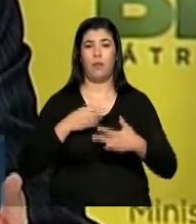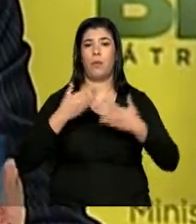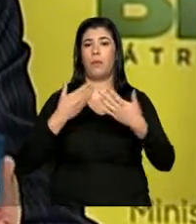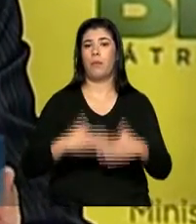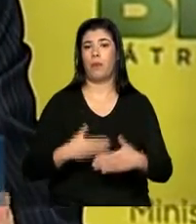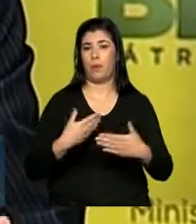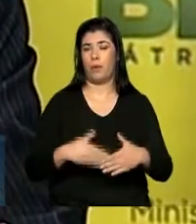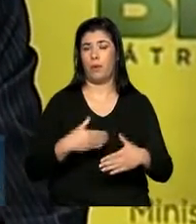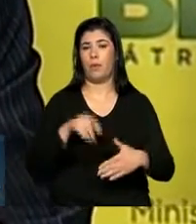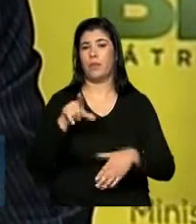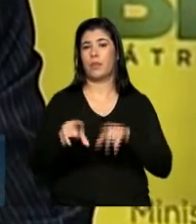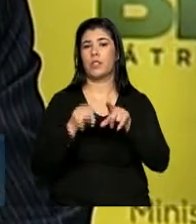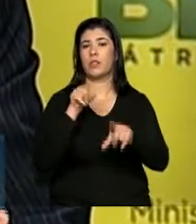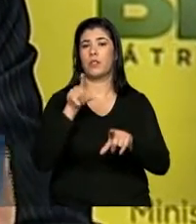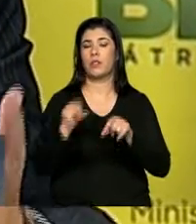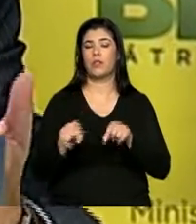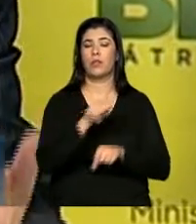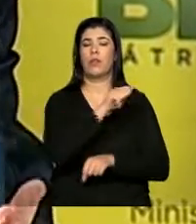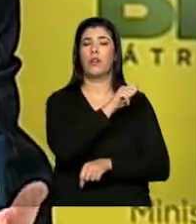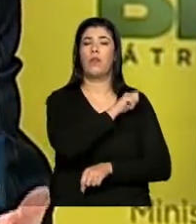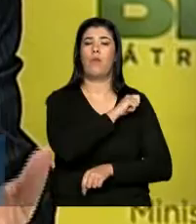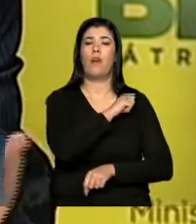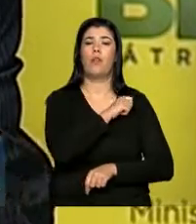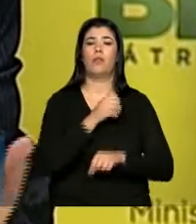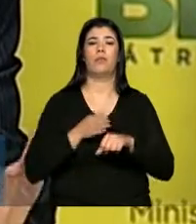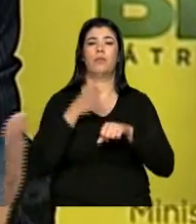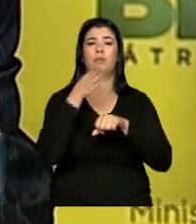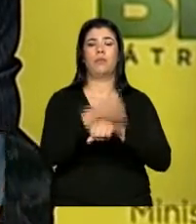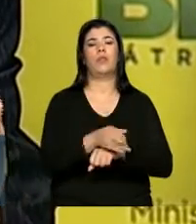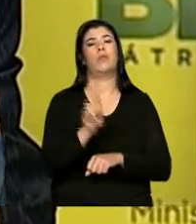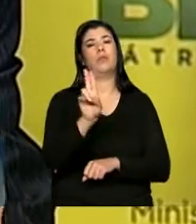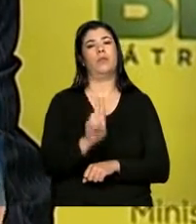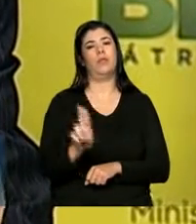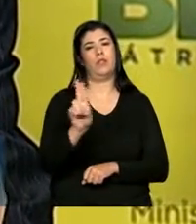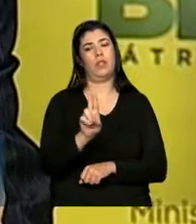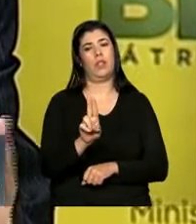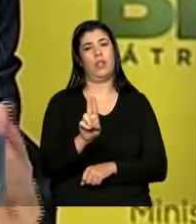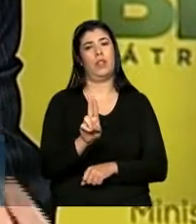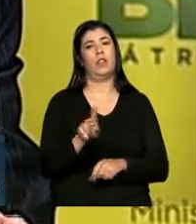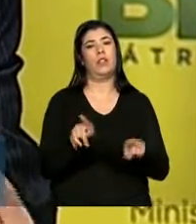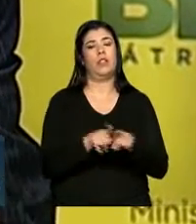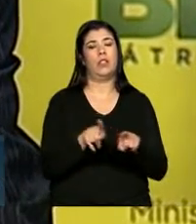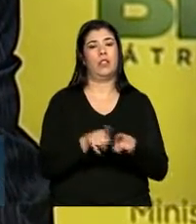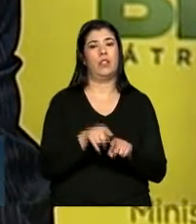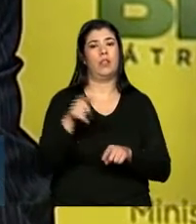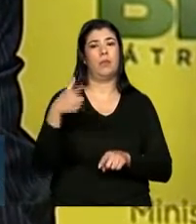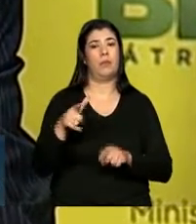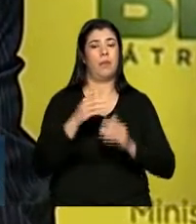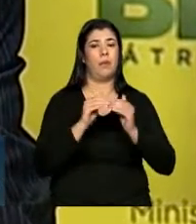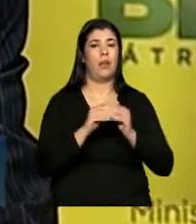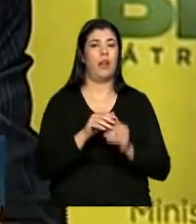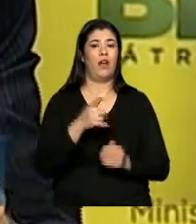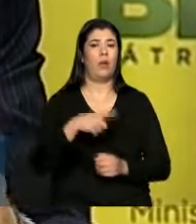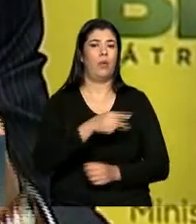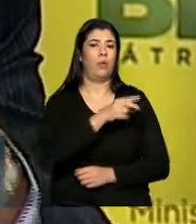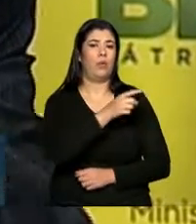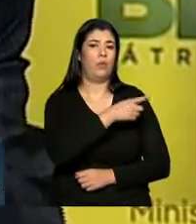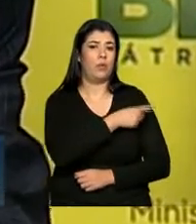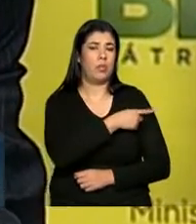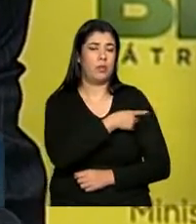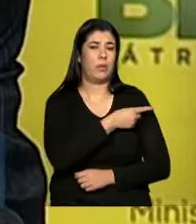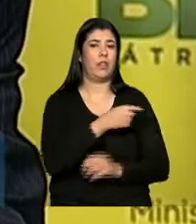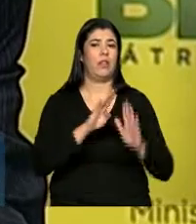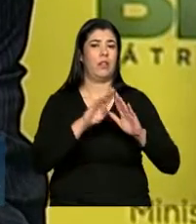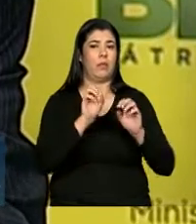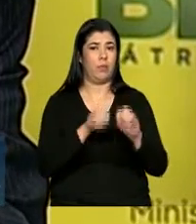Esse é o princípio dele. Nós temos para avaliação dos sistemas o IDEB e o SAEB, no caso do ensino médio. Então, nós temos que